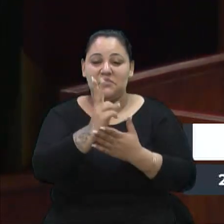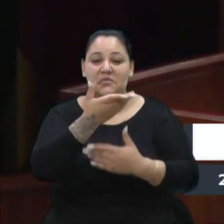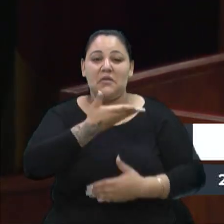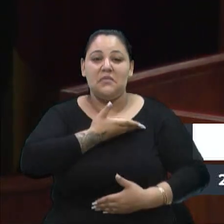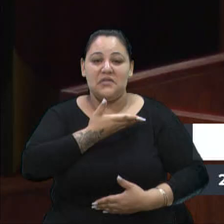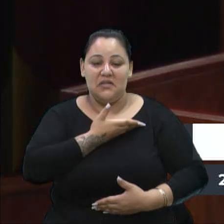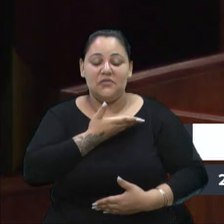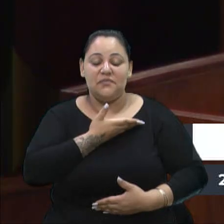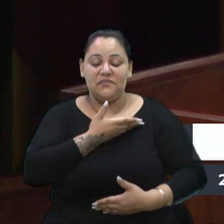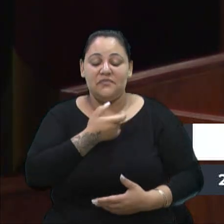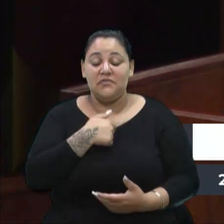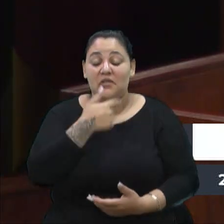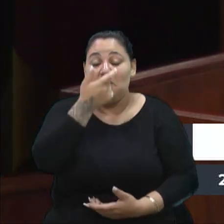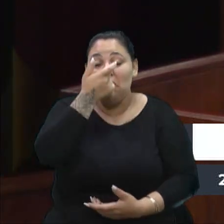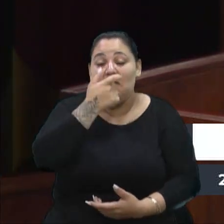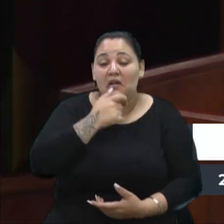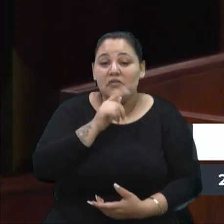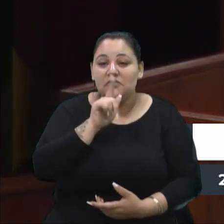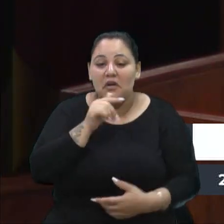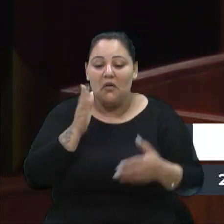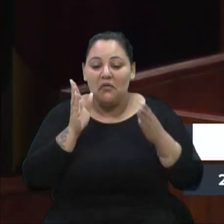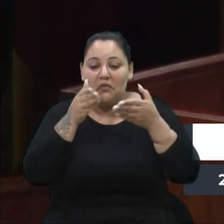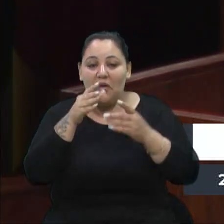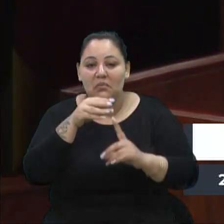acho que esse é o foco.